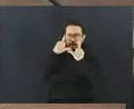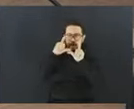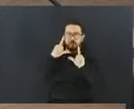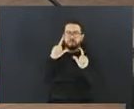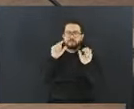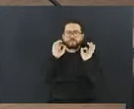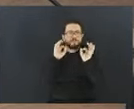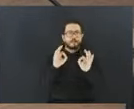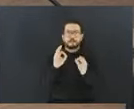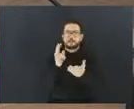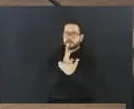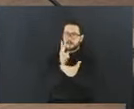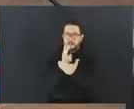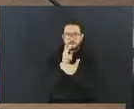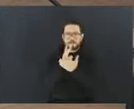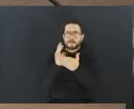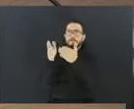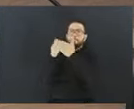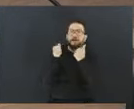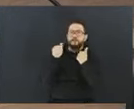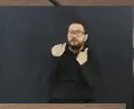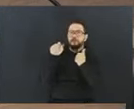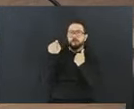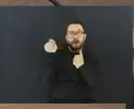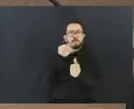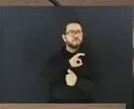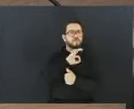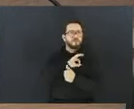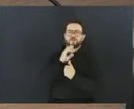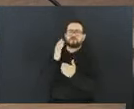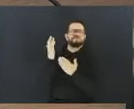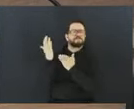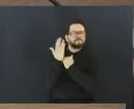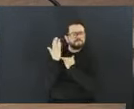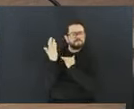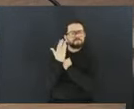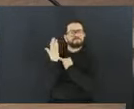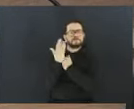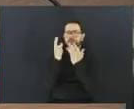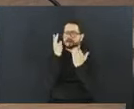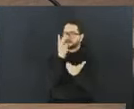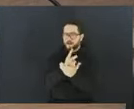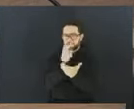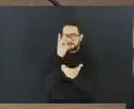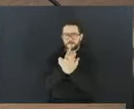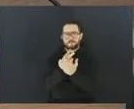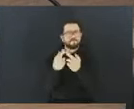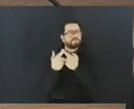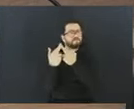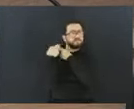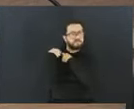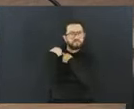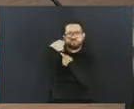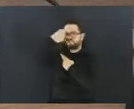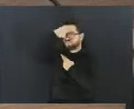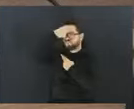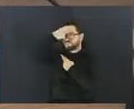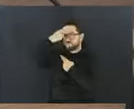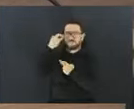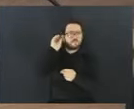prontamente atendidos, de uma forma muito responsável, pela polícia. Vossa Senhoria esteve conosco em